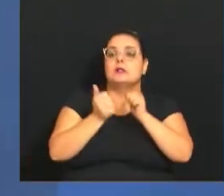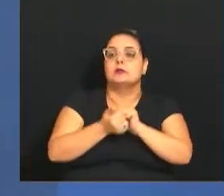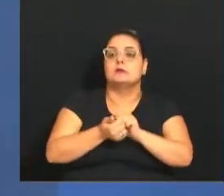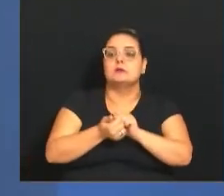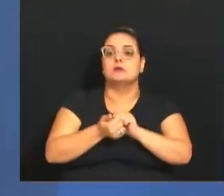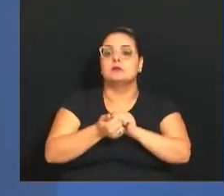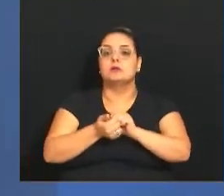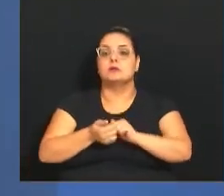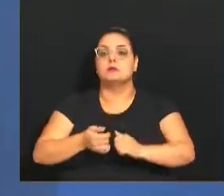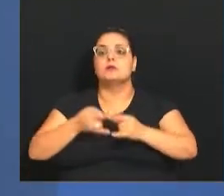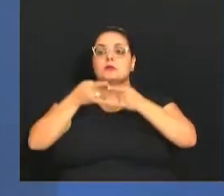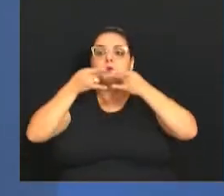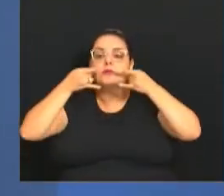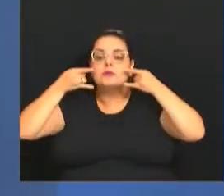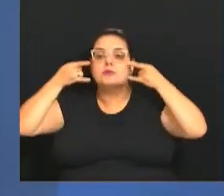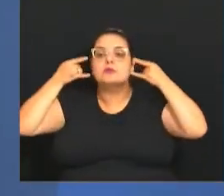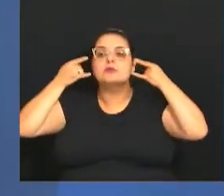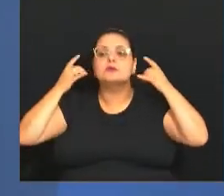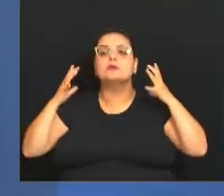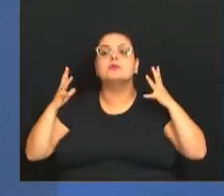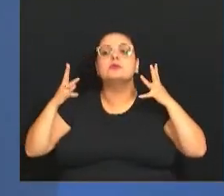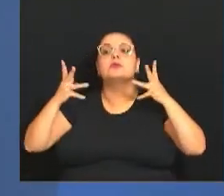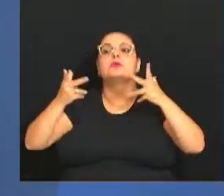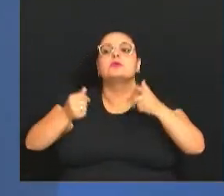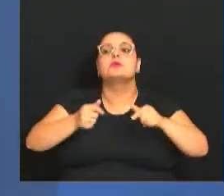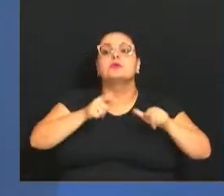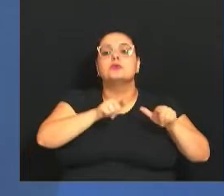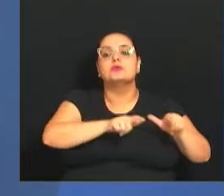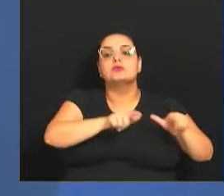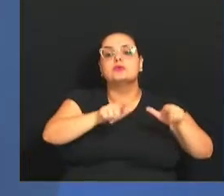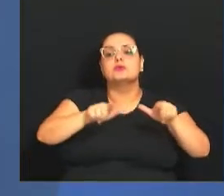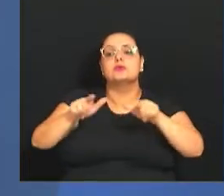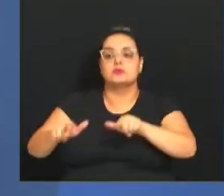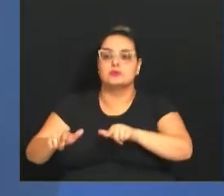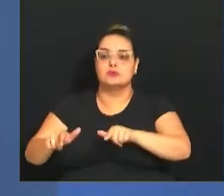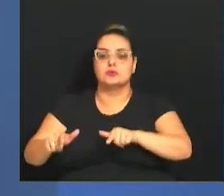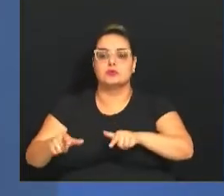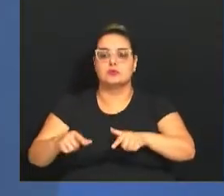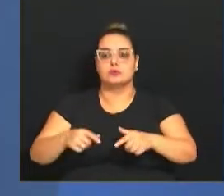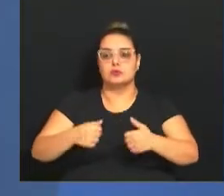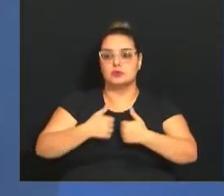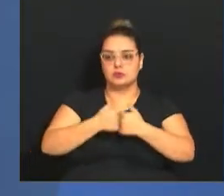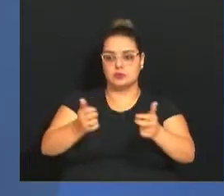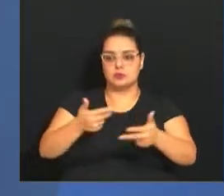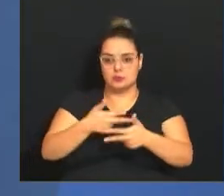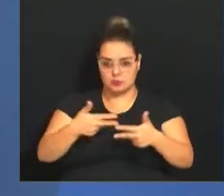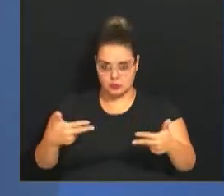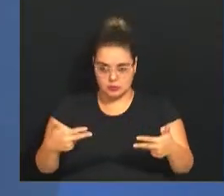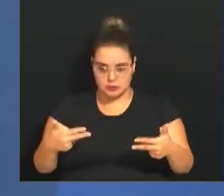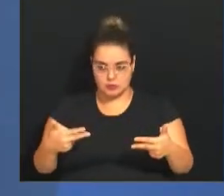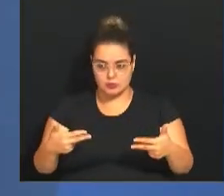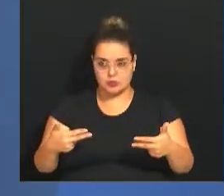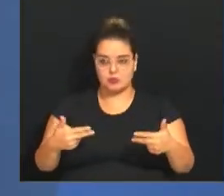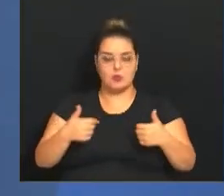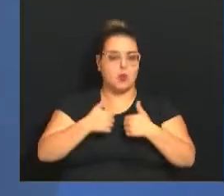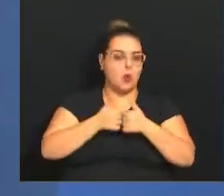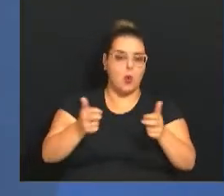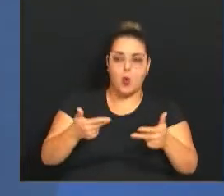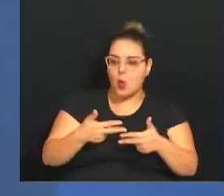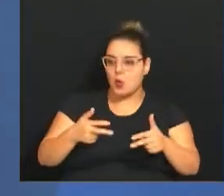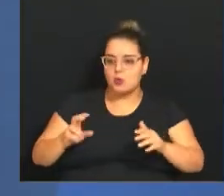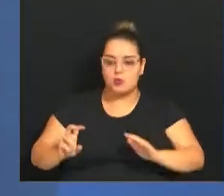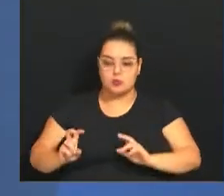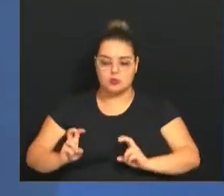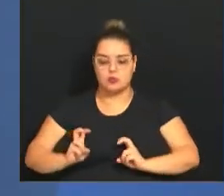máscaras em todos os ambientes, com exceção do transporte público, como ônibus, metrô ou